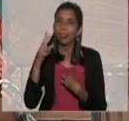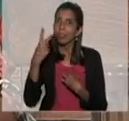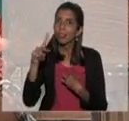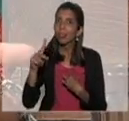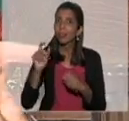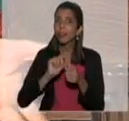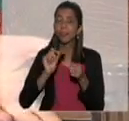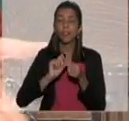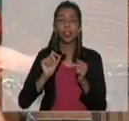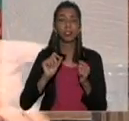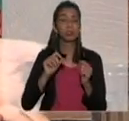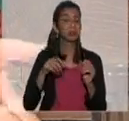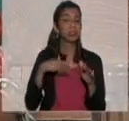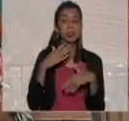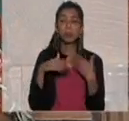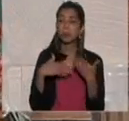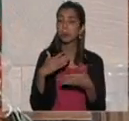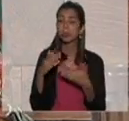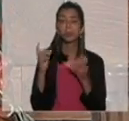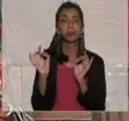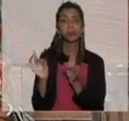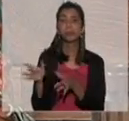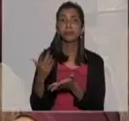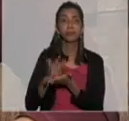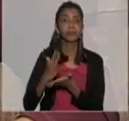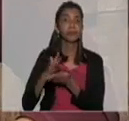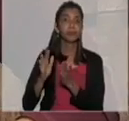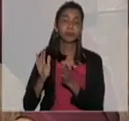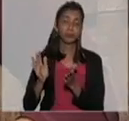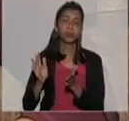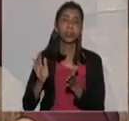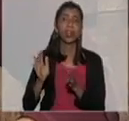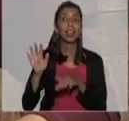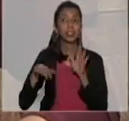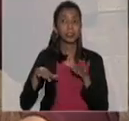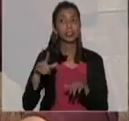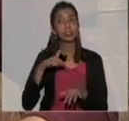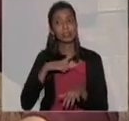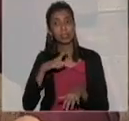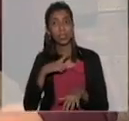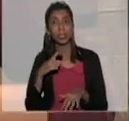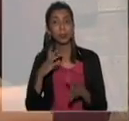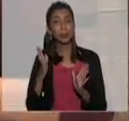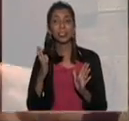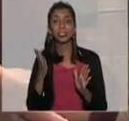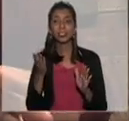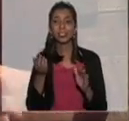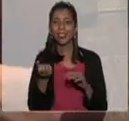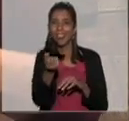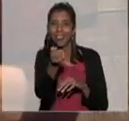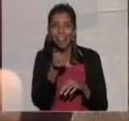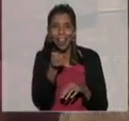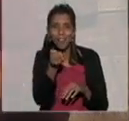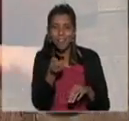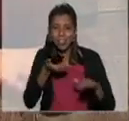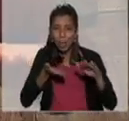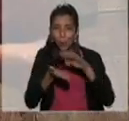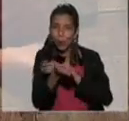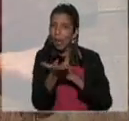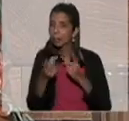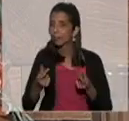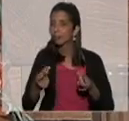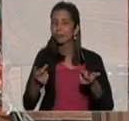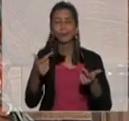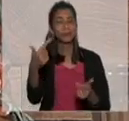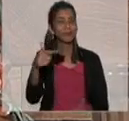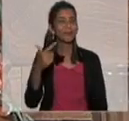trabalh o resto vai ficar né verdade por mais que você tenha infelizmente ou felizmente não tem gaveta cheg lá não